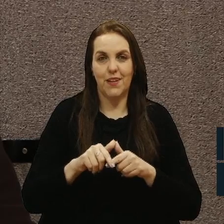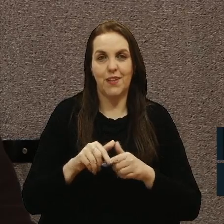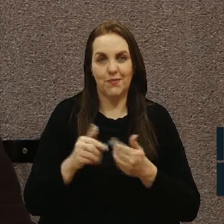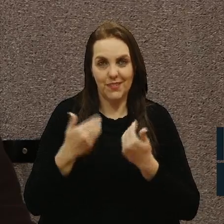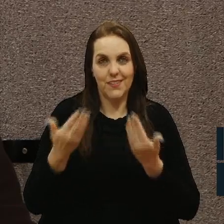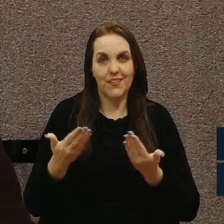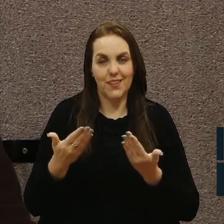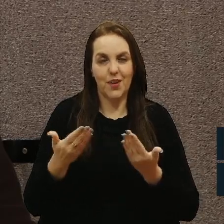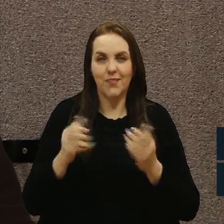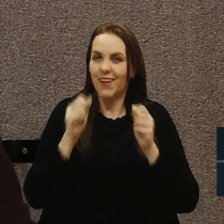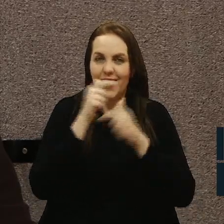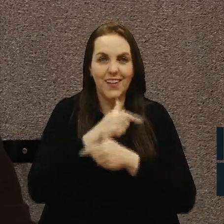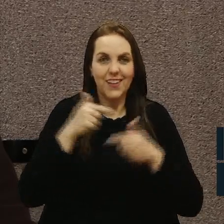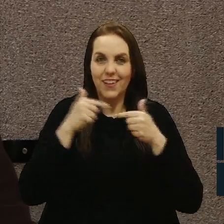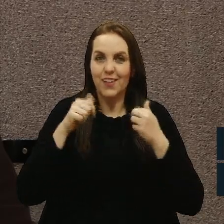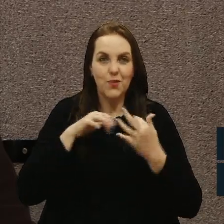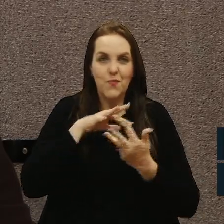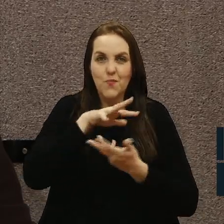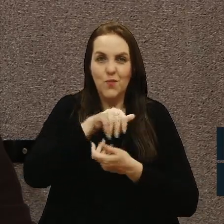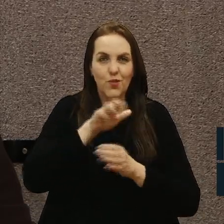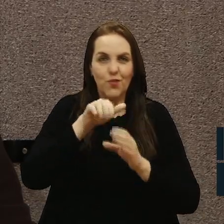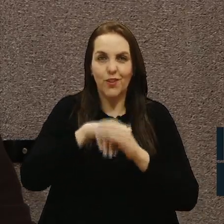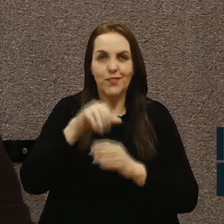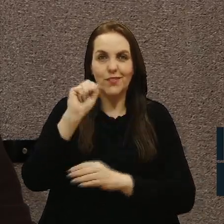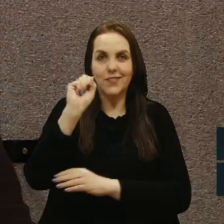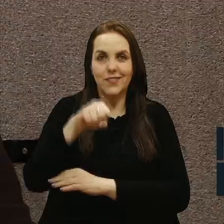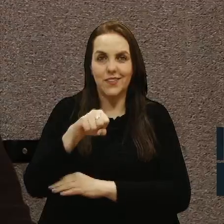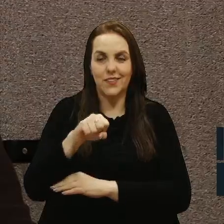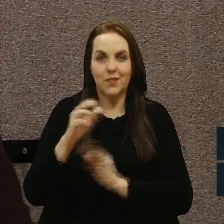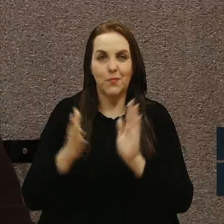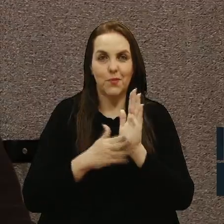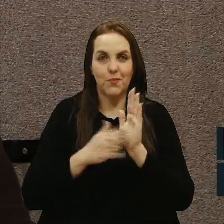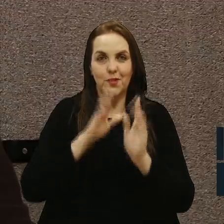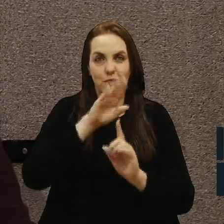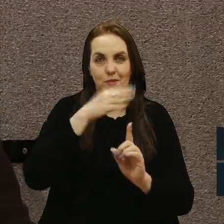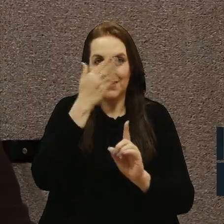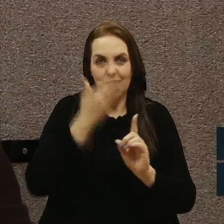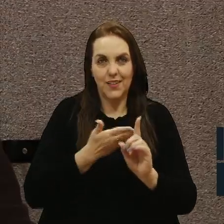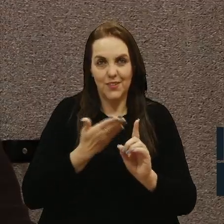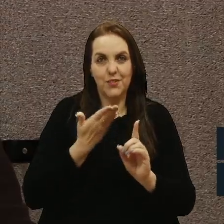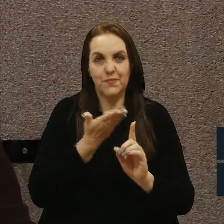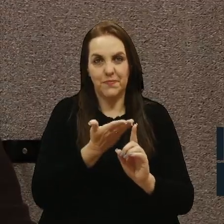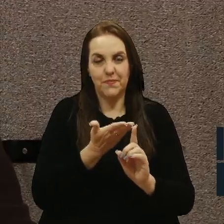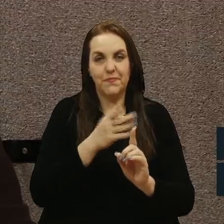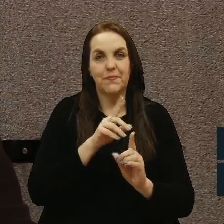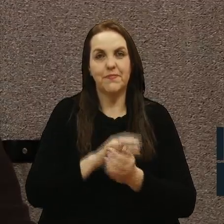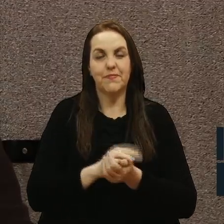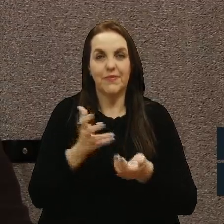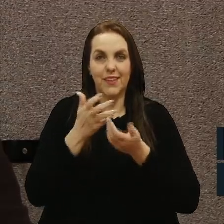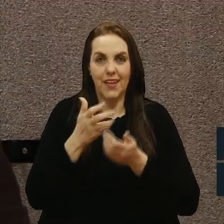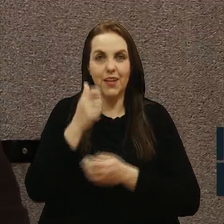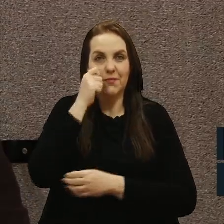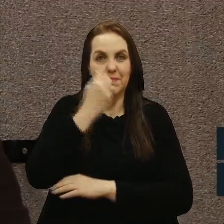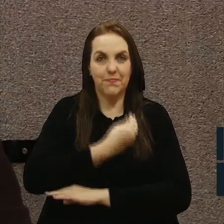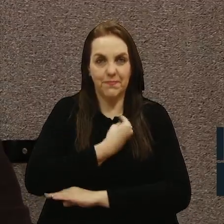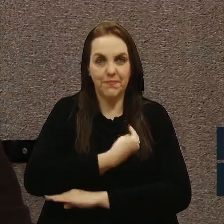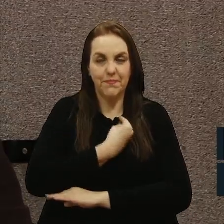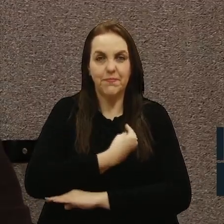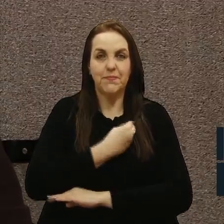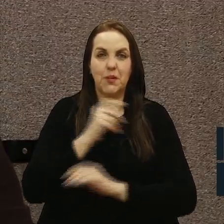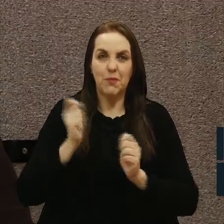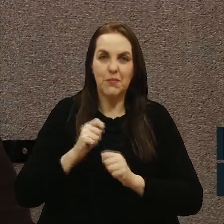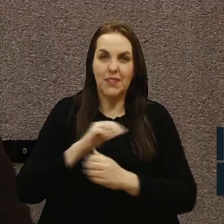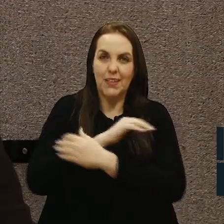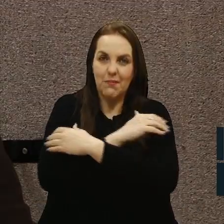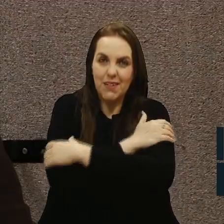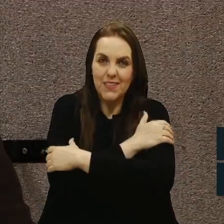Risse, é com toda a alegria do mundo que eu voto favorável a essa homenagem. Quero sim estar presente aqui para poder lhe abraçar